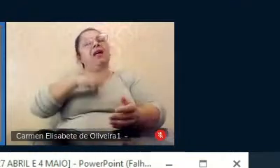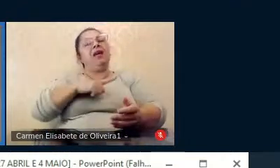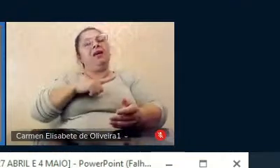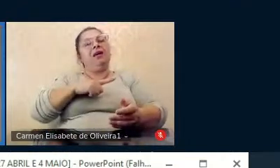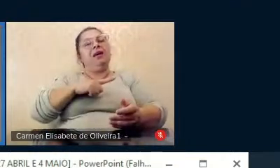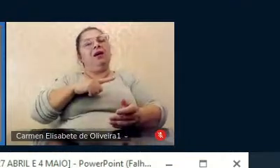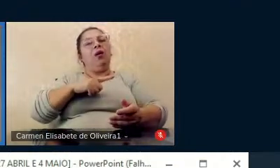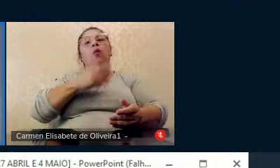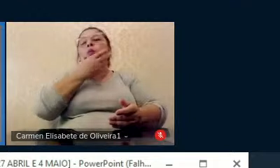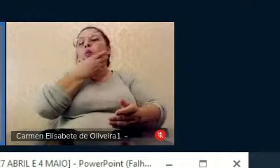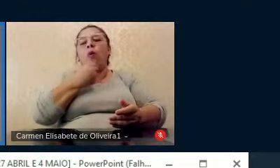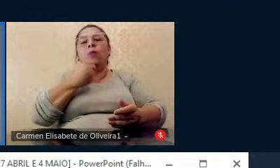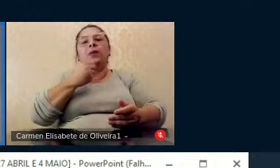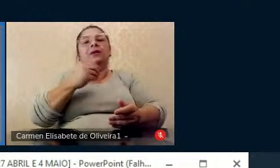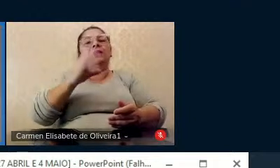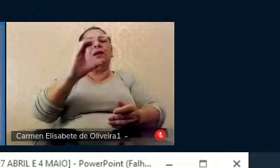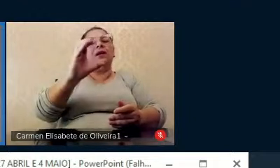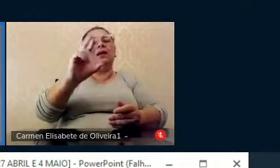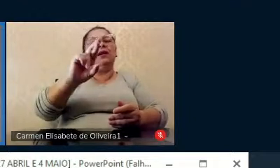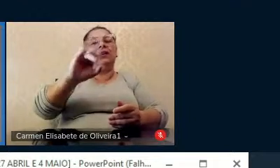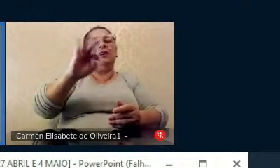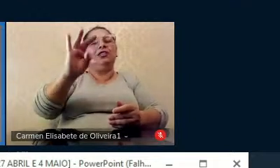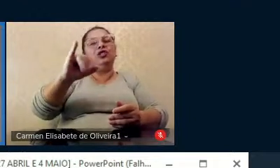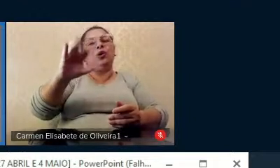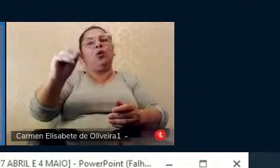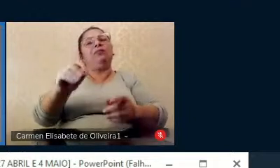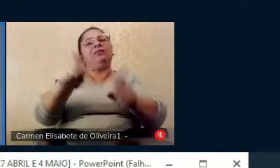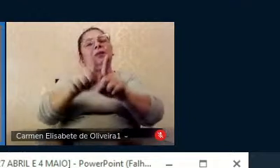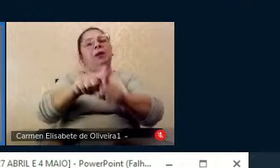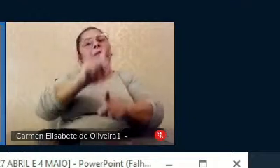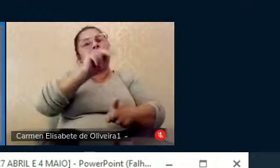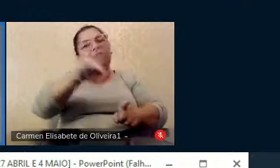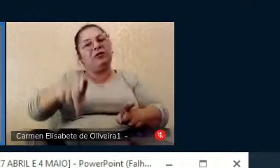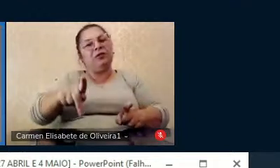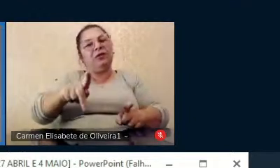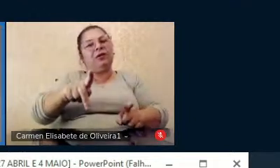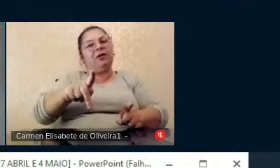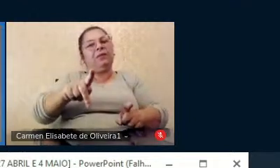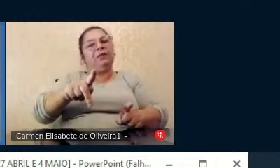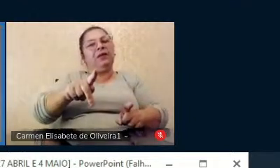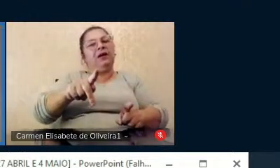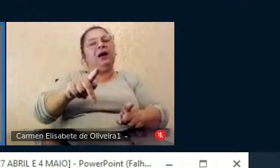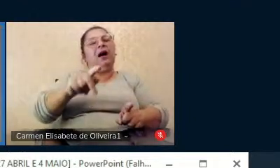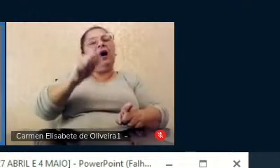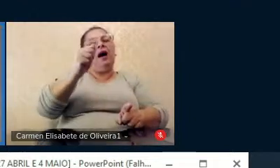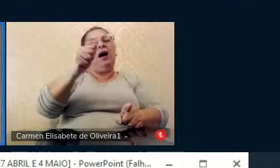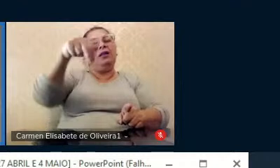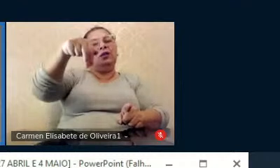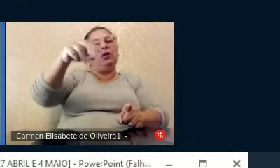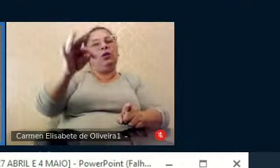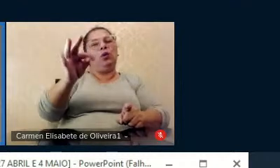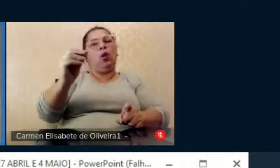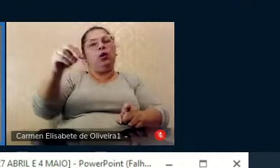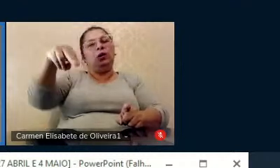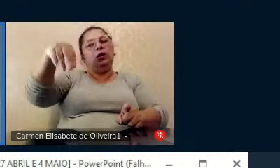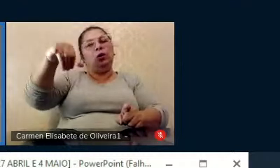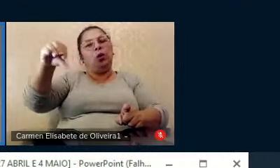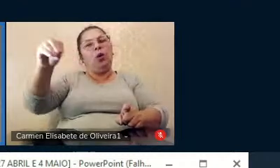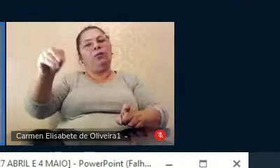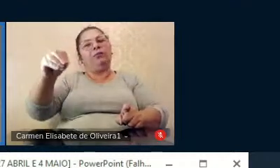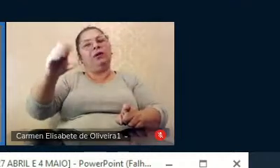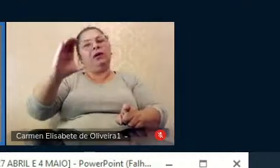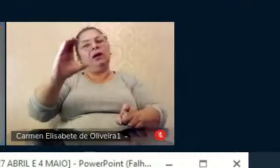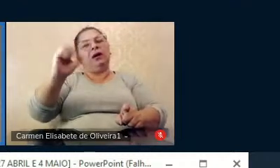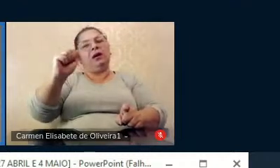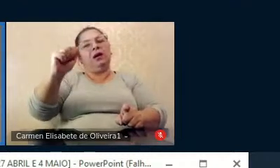crítico literário, o sociólogo e professor Antônio Cândido. Ele atuou 50 anos como